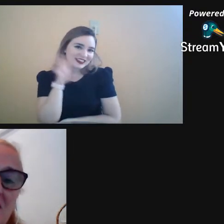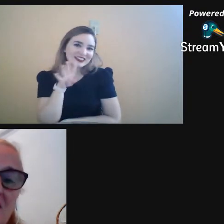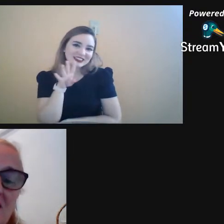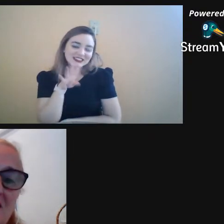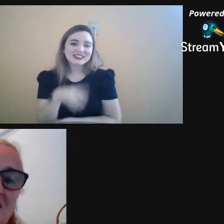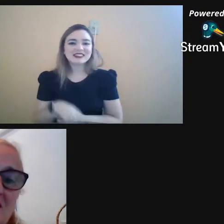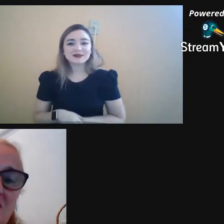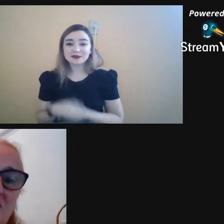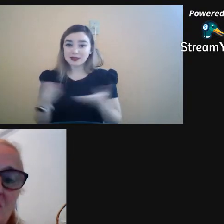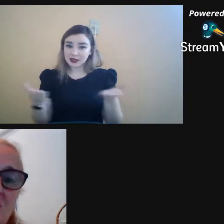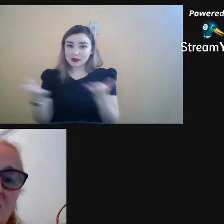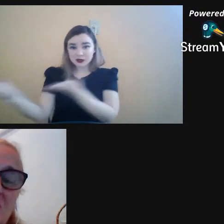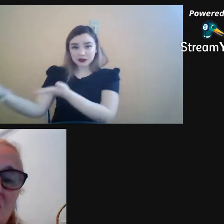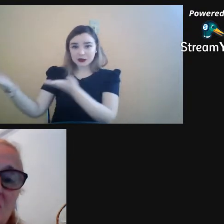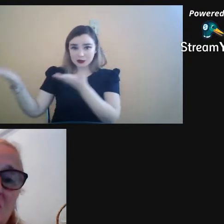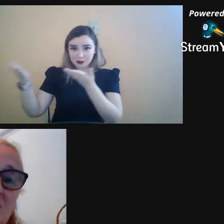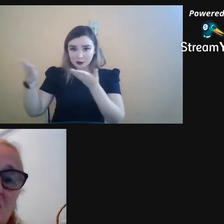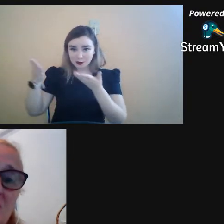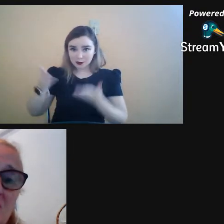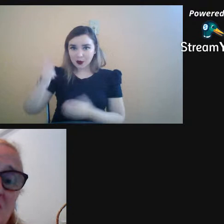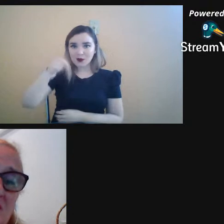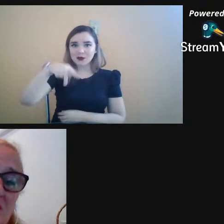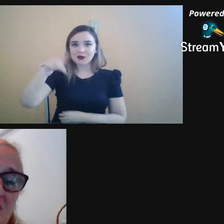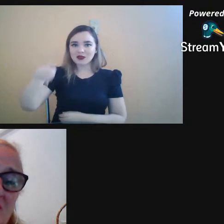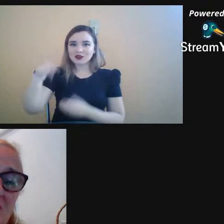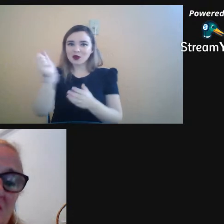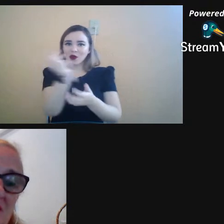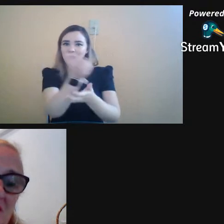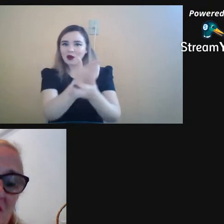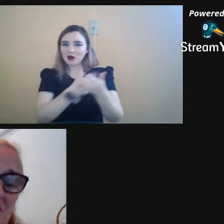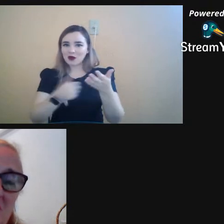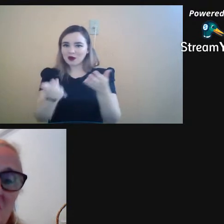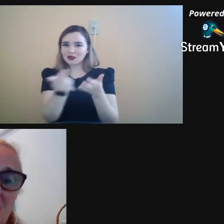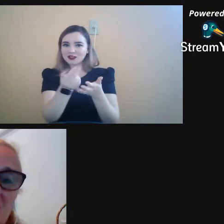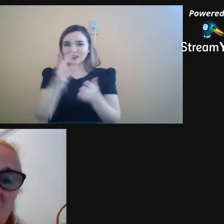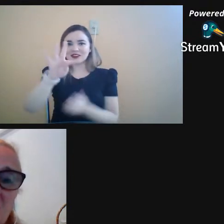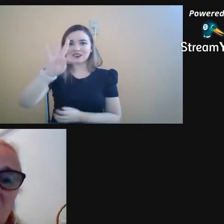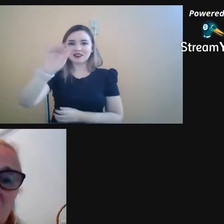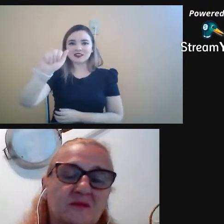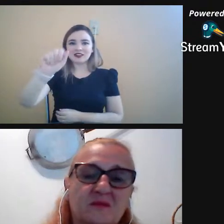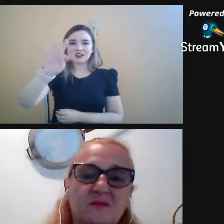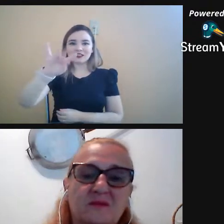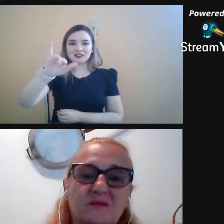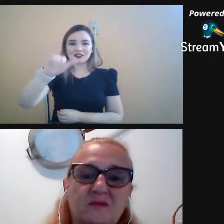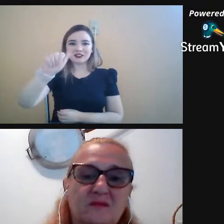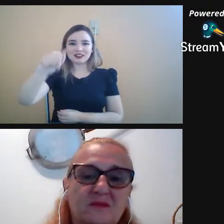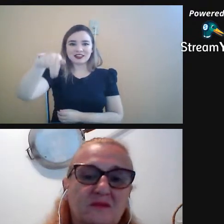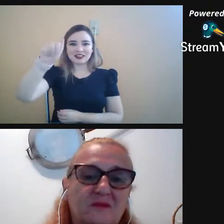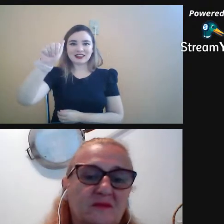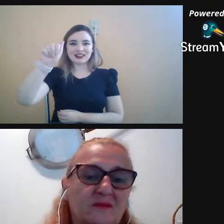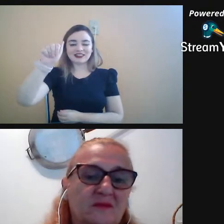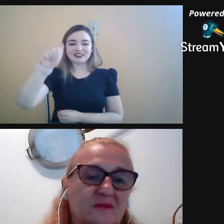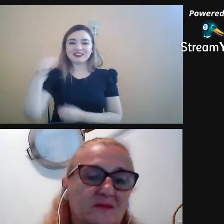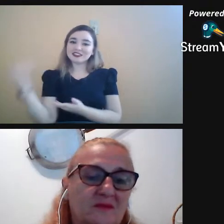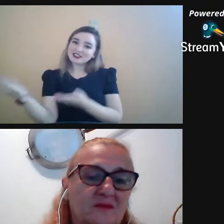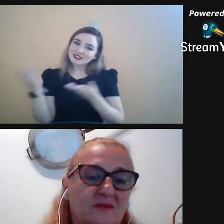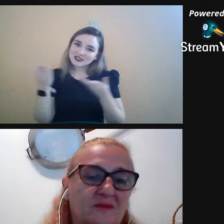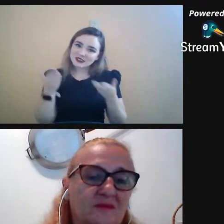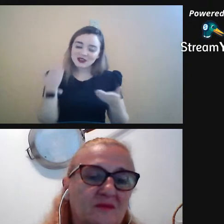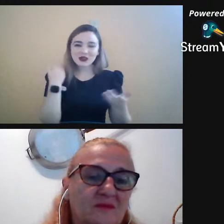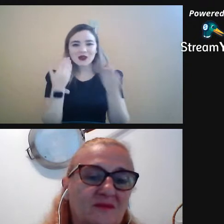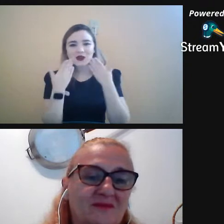Agora eu vou chamar a nossa professora de artes, Tatiana Moura. Entra, Tatiana, vem falar com a gente.